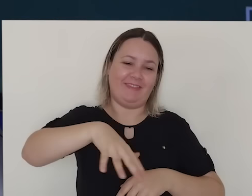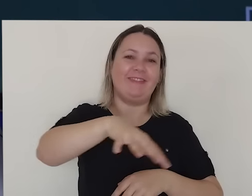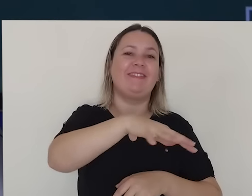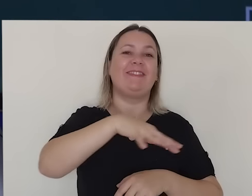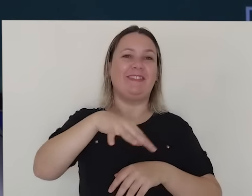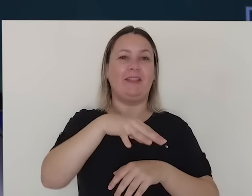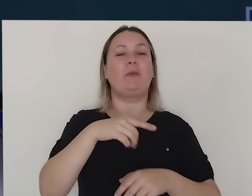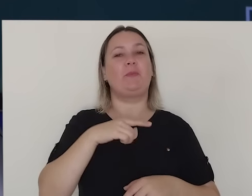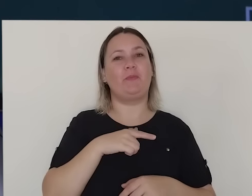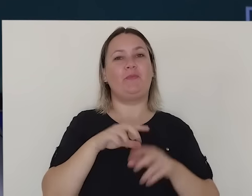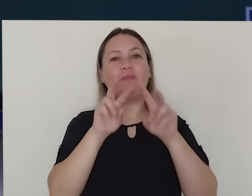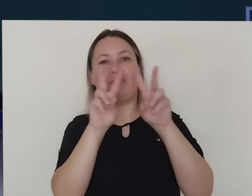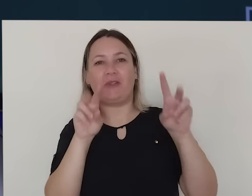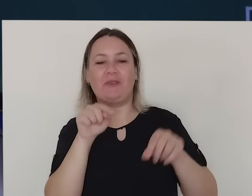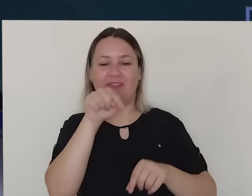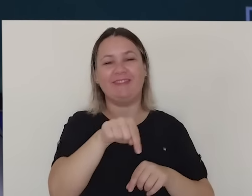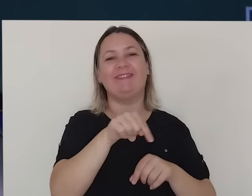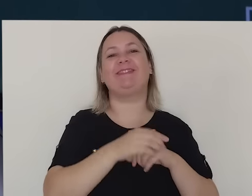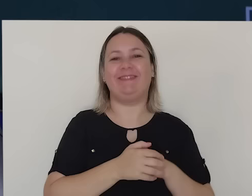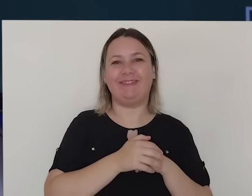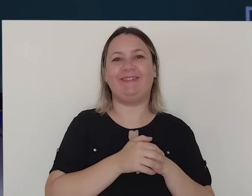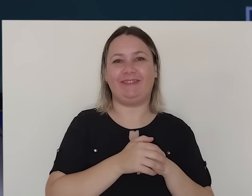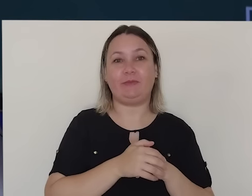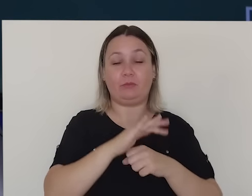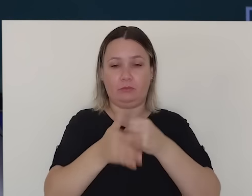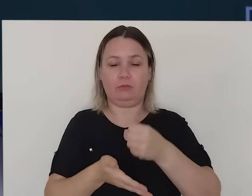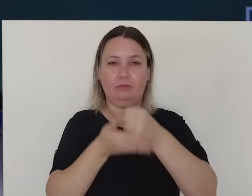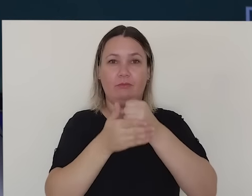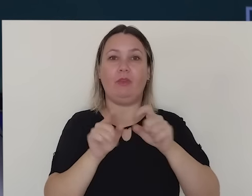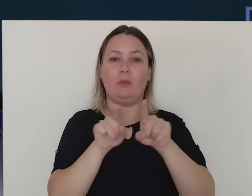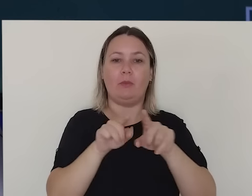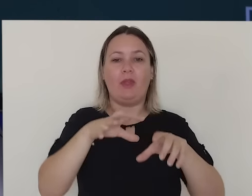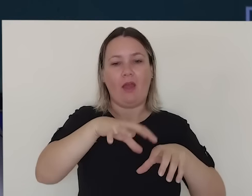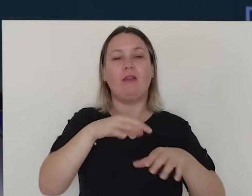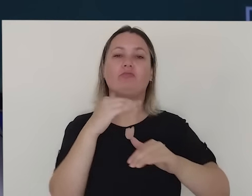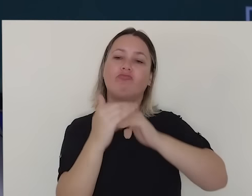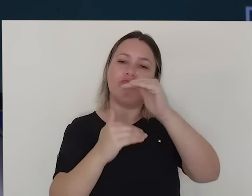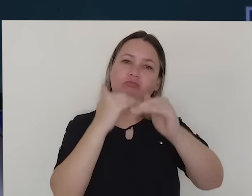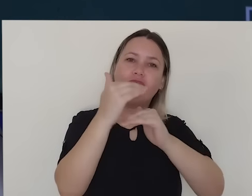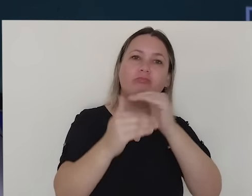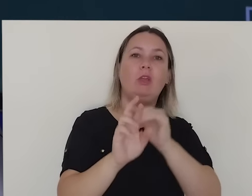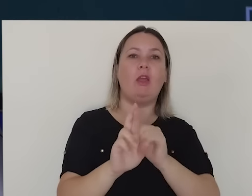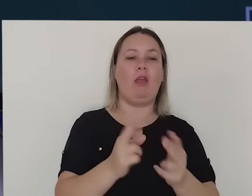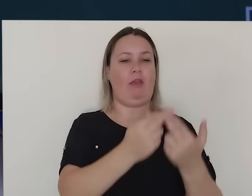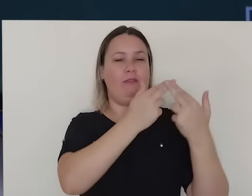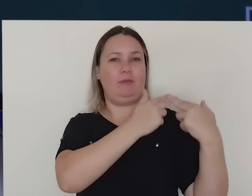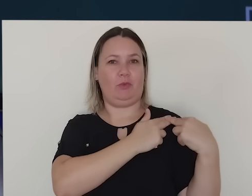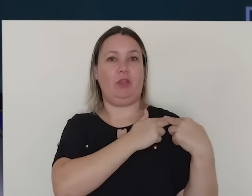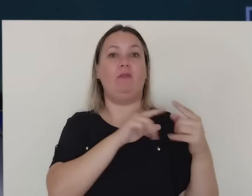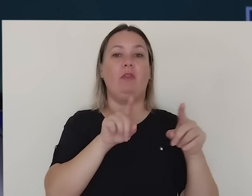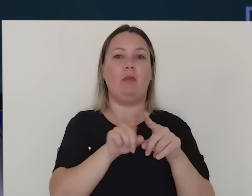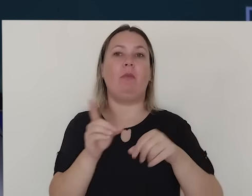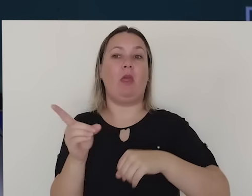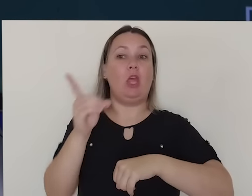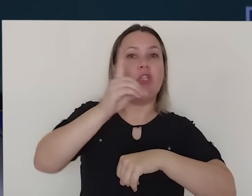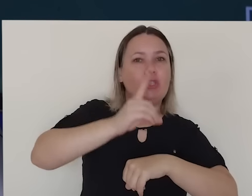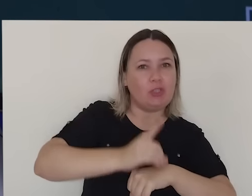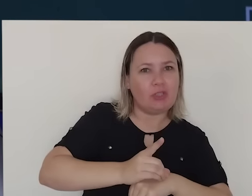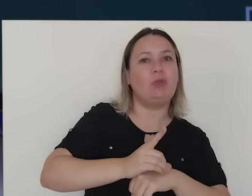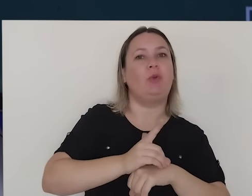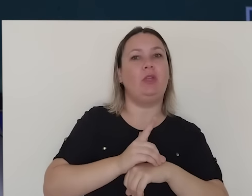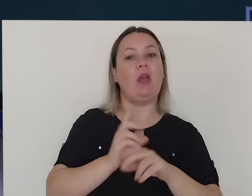gente chamou na na época de área de desenvolvimento responsável que evoluiu para uma diretoria no meio da pandemia e